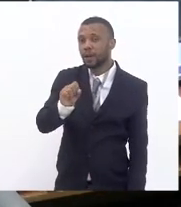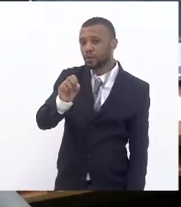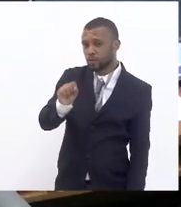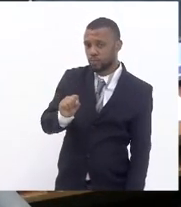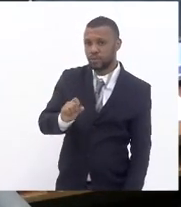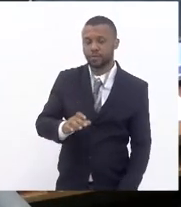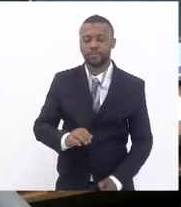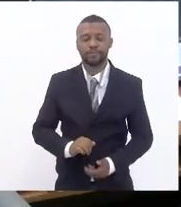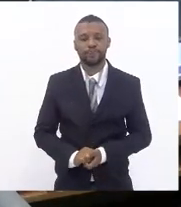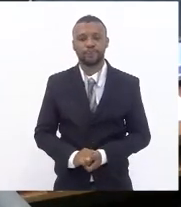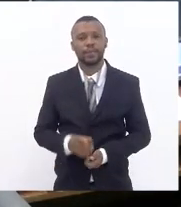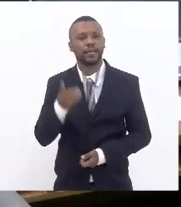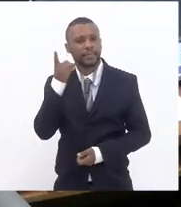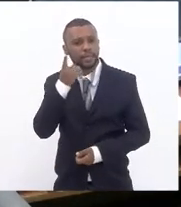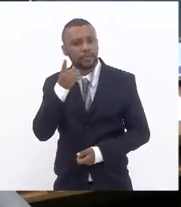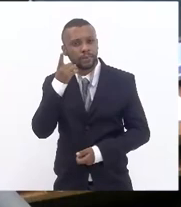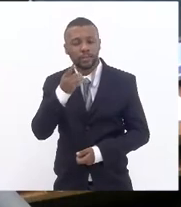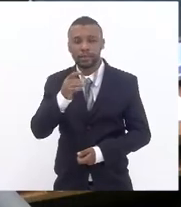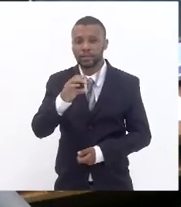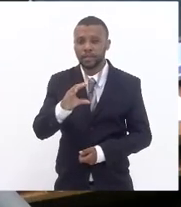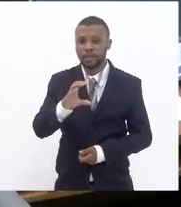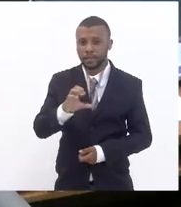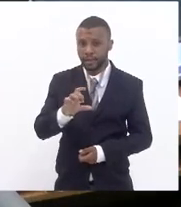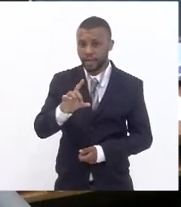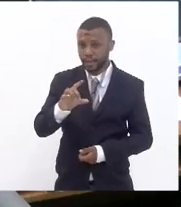Deputado Célia Jordão.